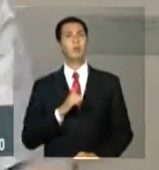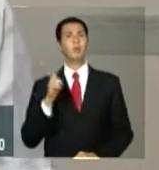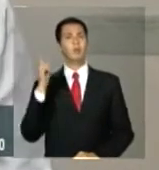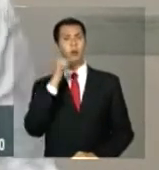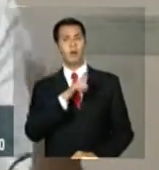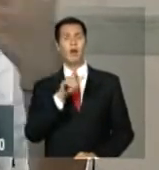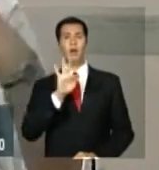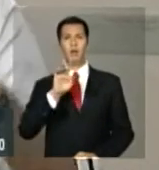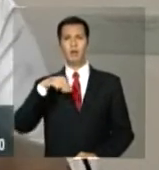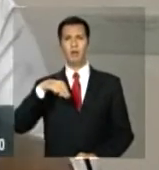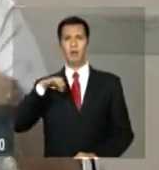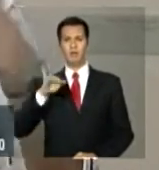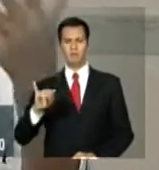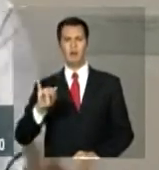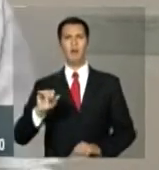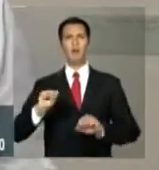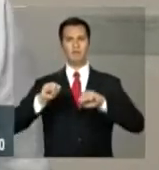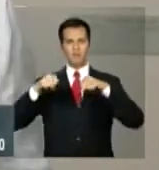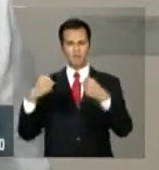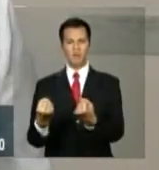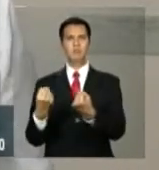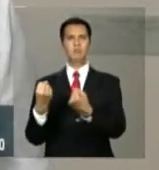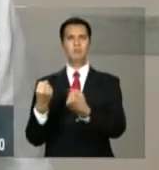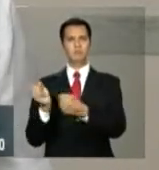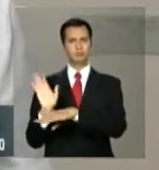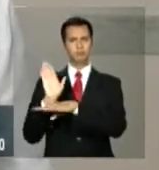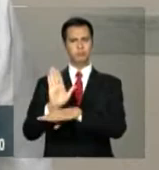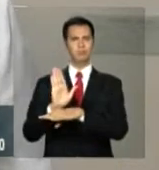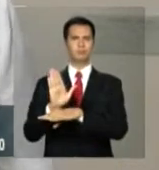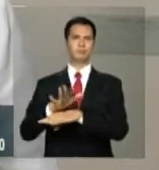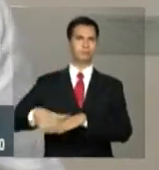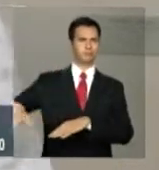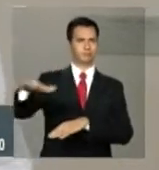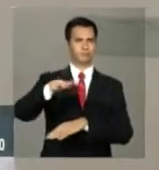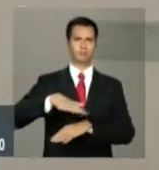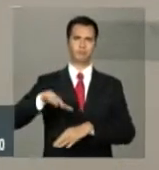do Fundo Monetário para atuar nessa situação.